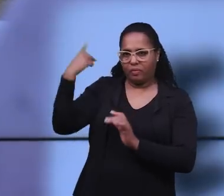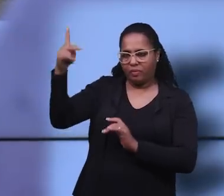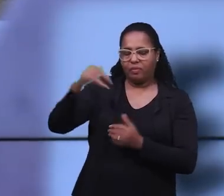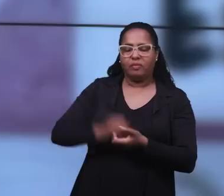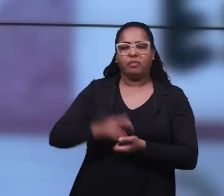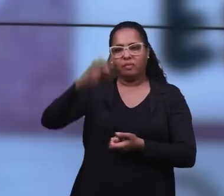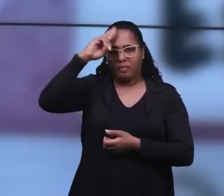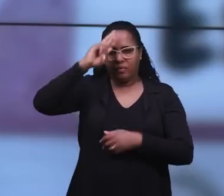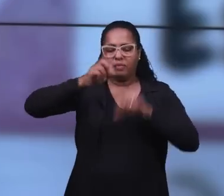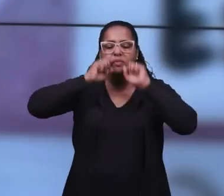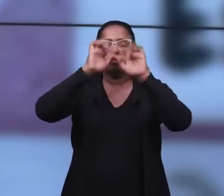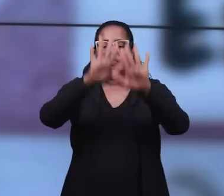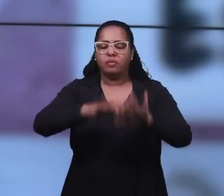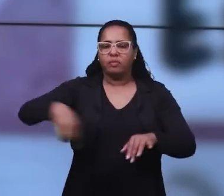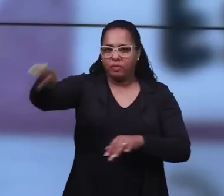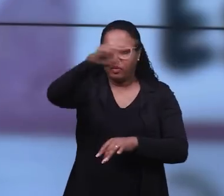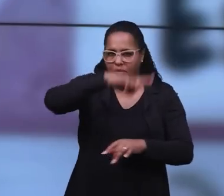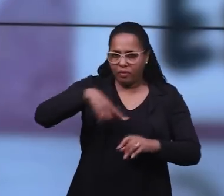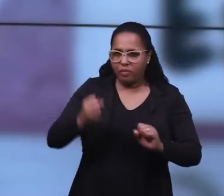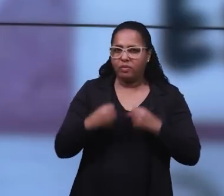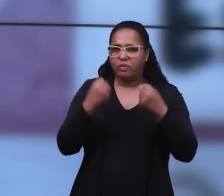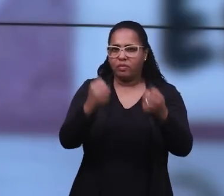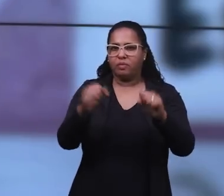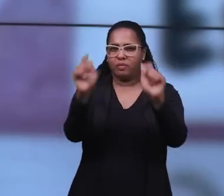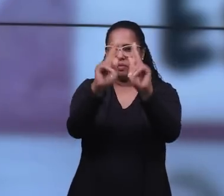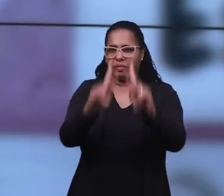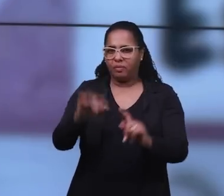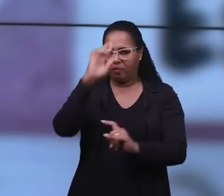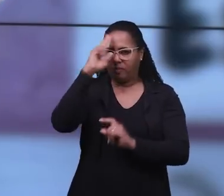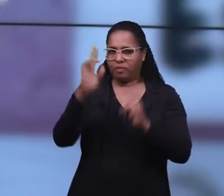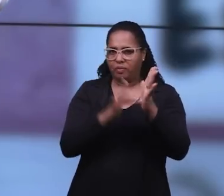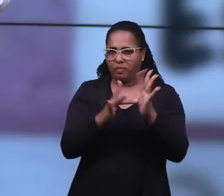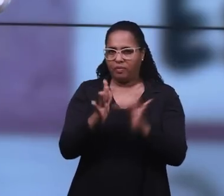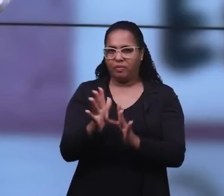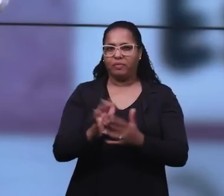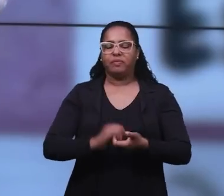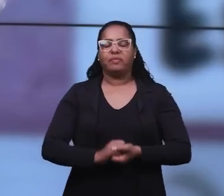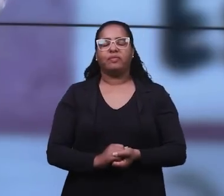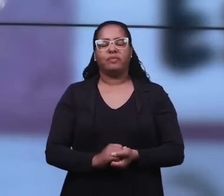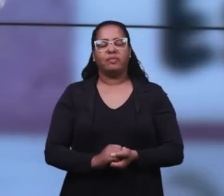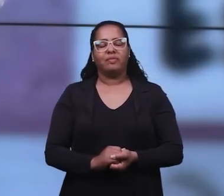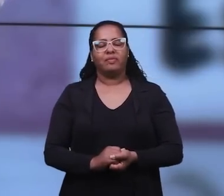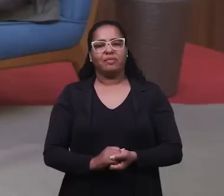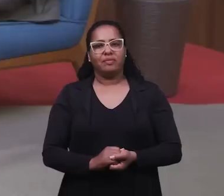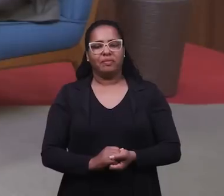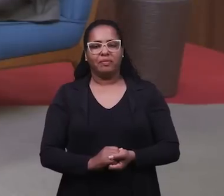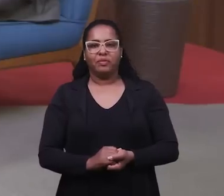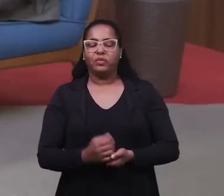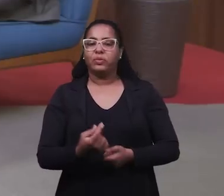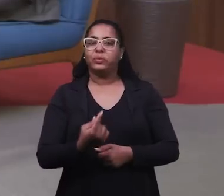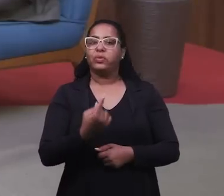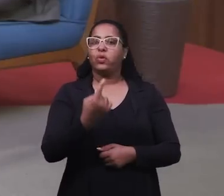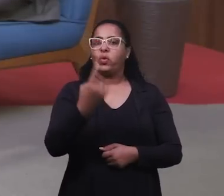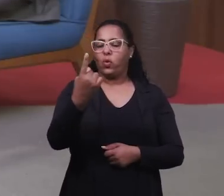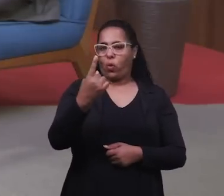graça. Que o Senhor nos abençoe grandemente. A paz do Senhor Jesus. Uma das ferramentas que